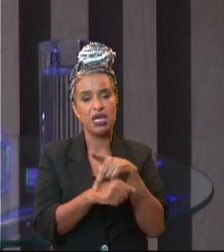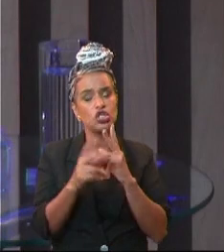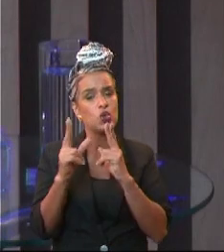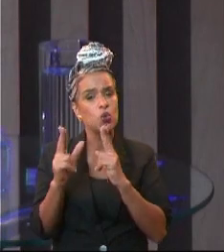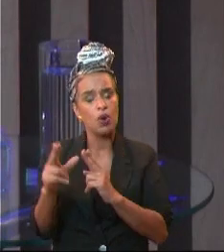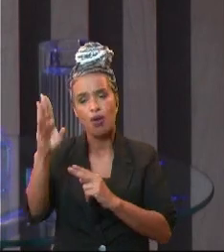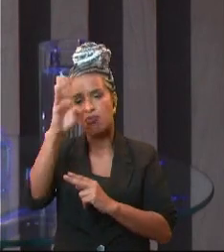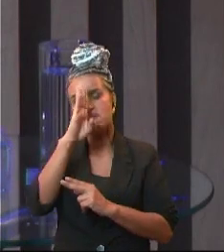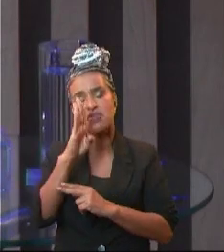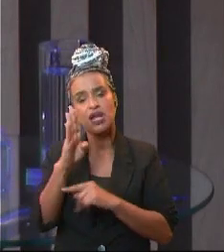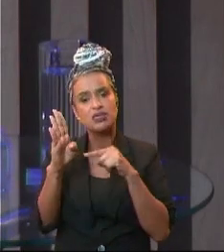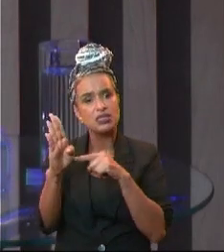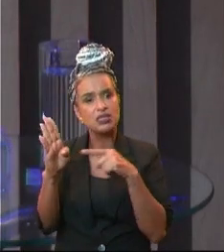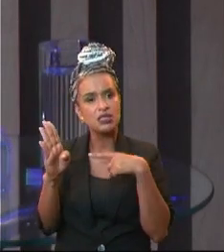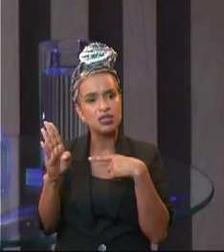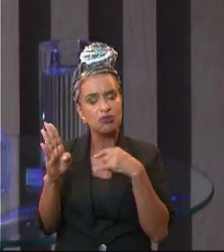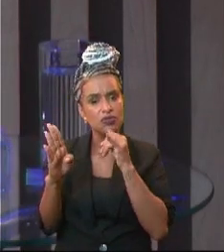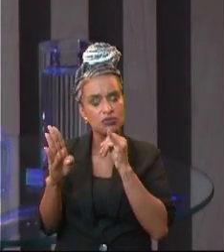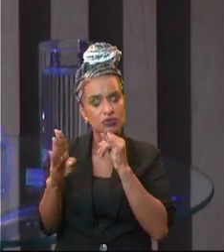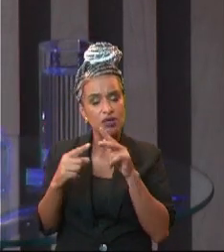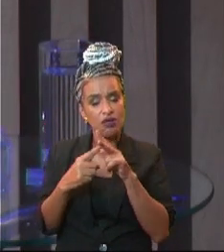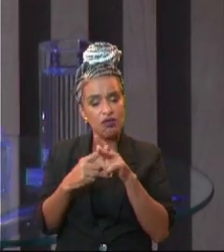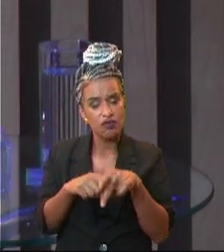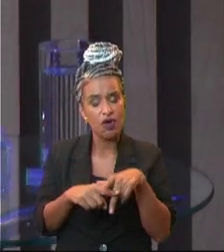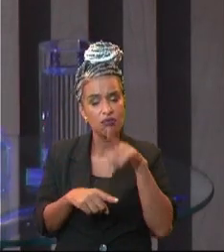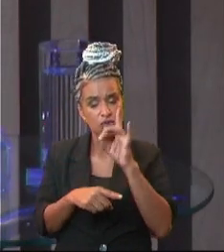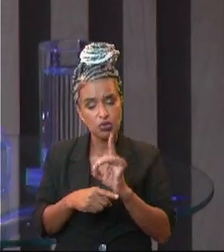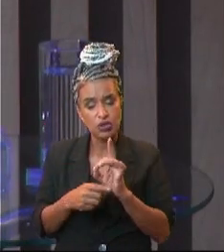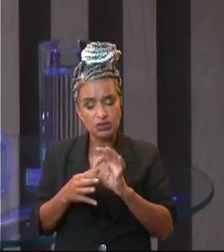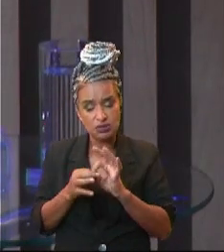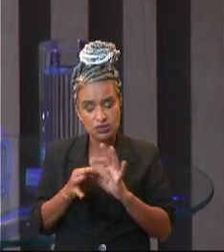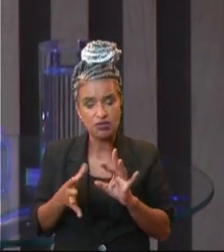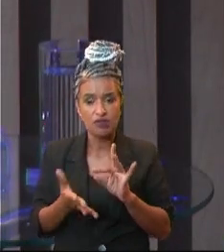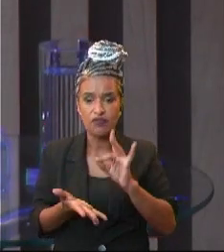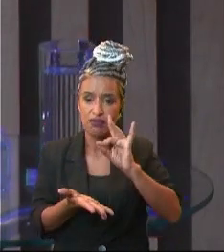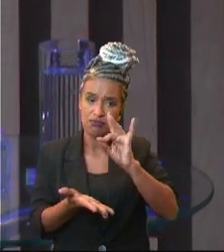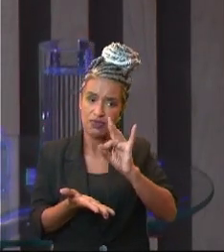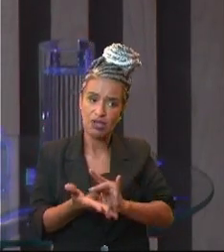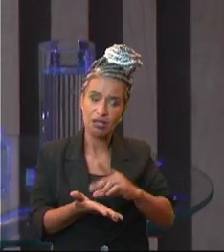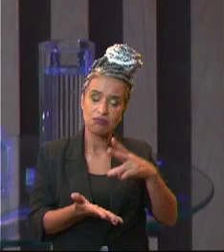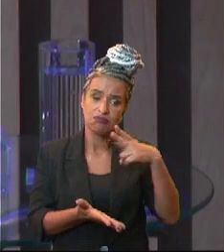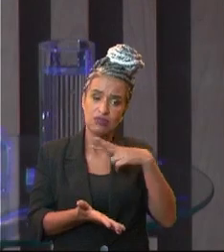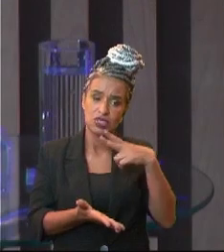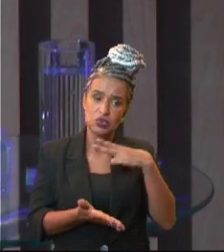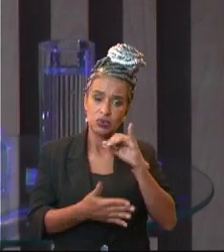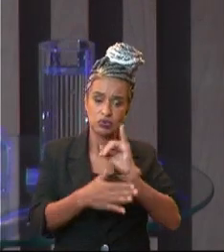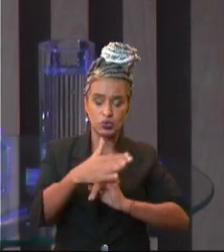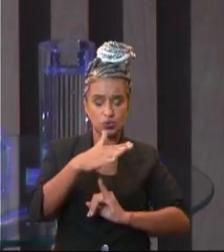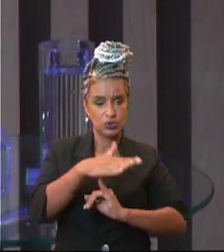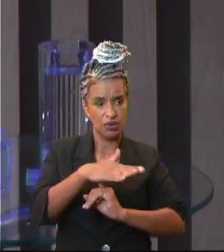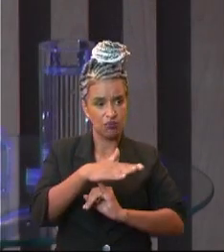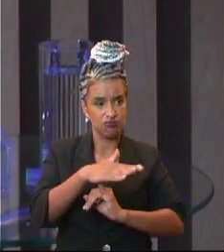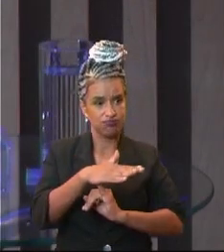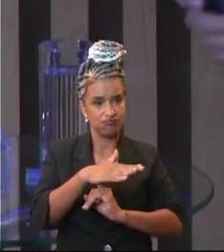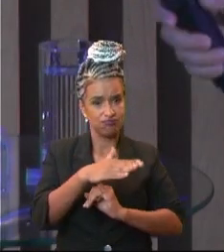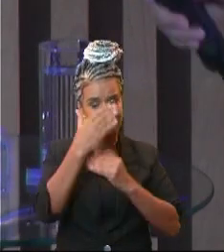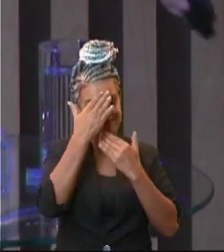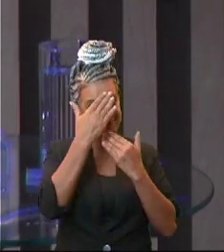Brasil do Sul Global pelas reformas e pela democratização da ordem internacional, em particular das instituições internacionais.